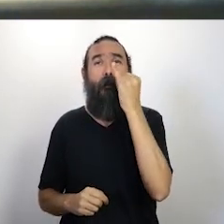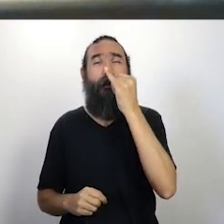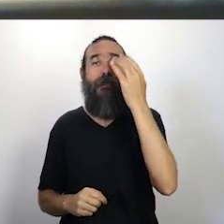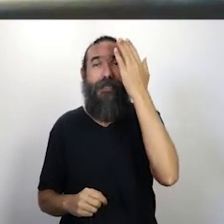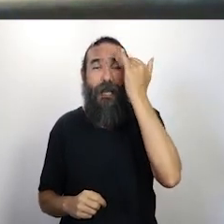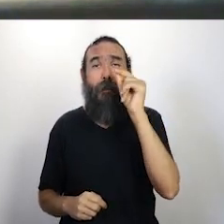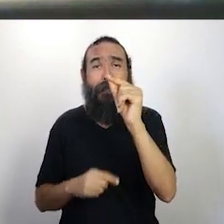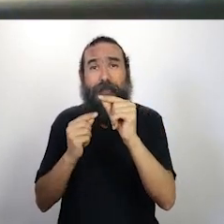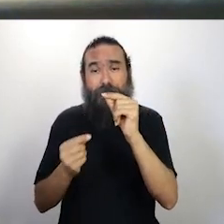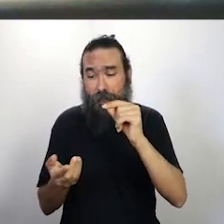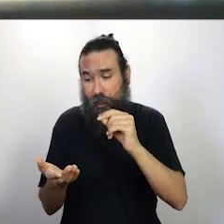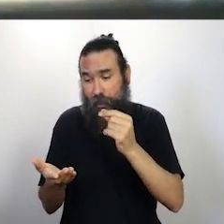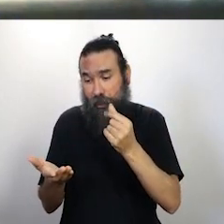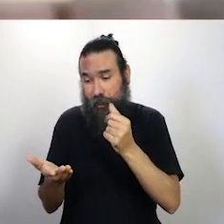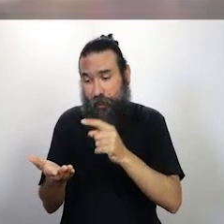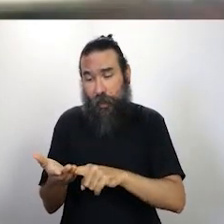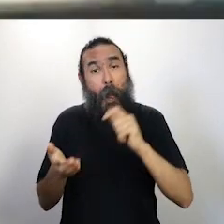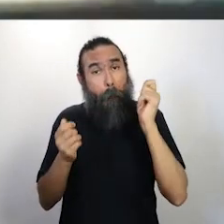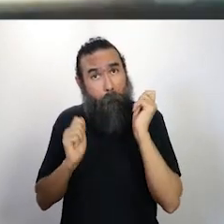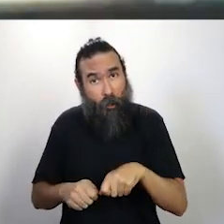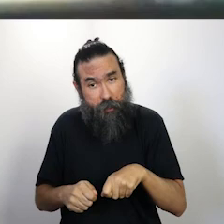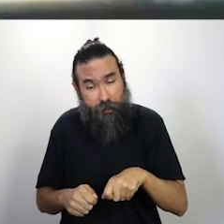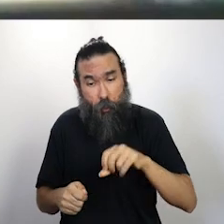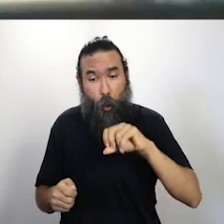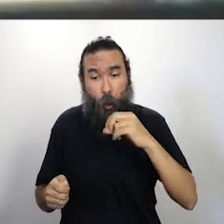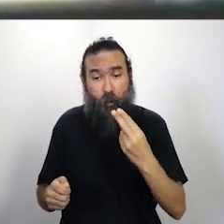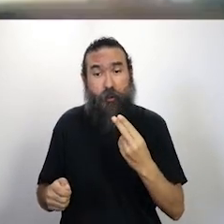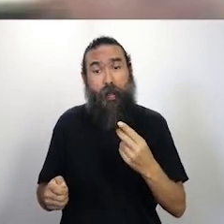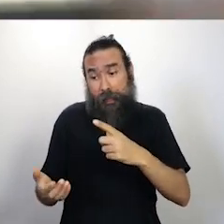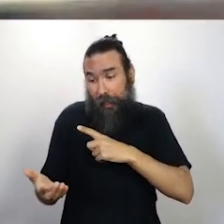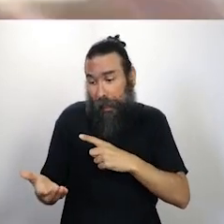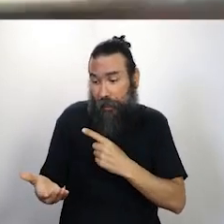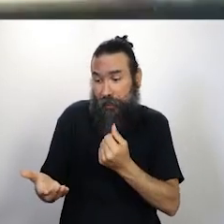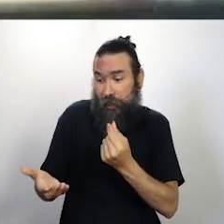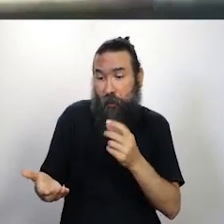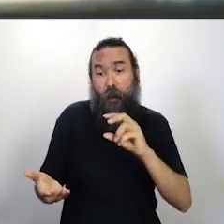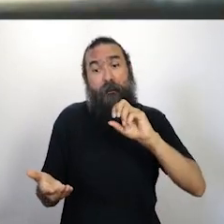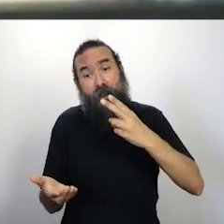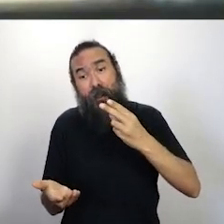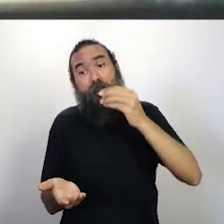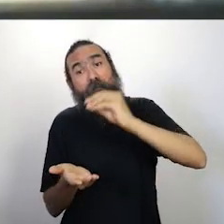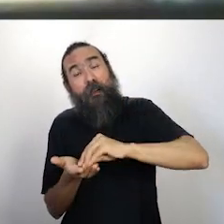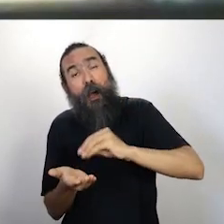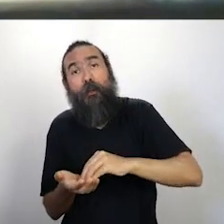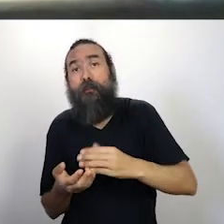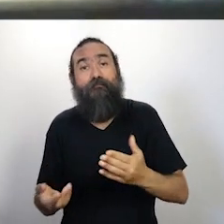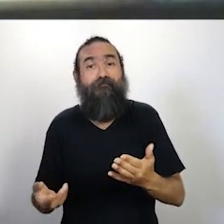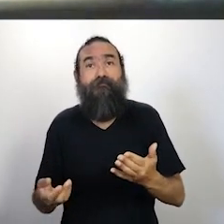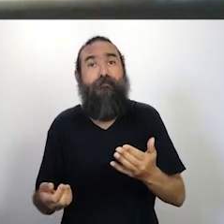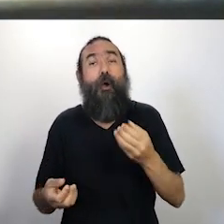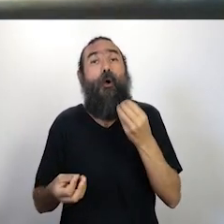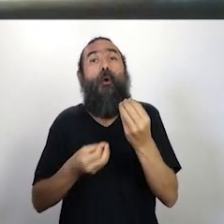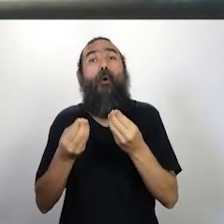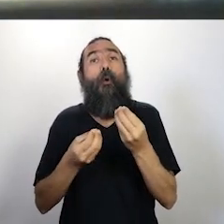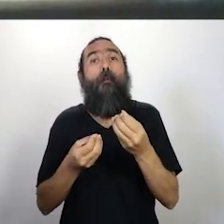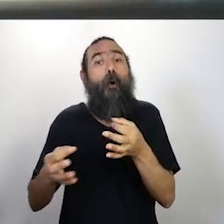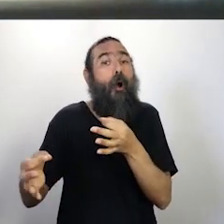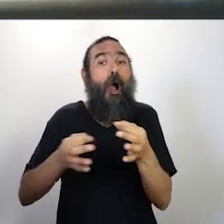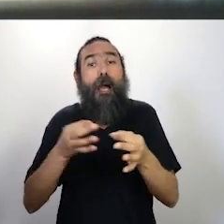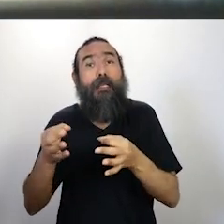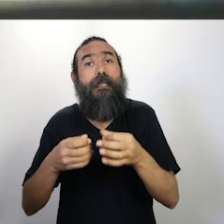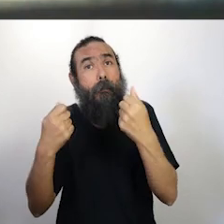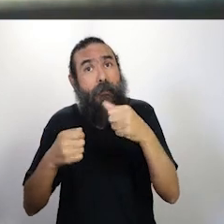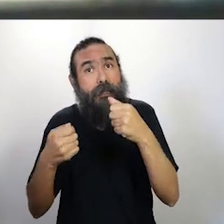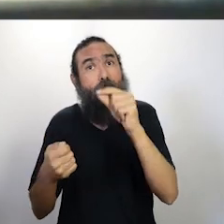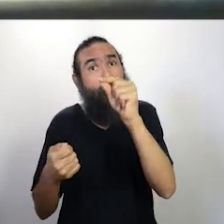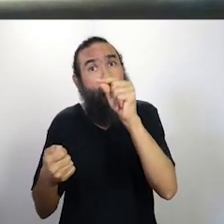fundamental o Graziene também ter esses dados sabe já com alguns critérios da lei quem vai ter que formular agora um cadastro por exemplo a